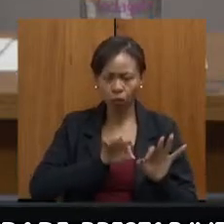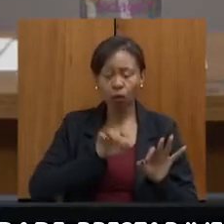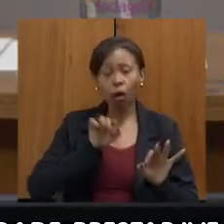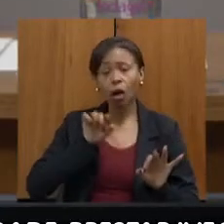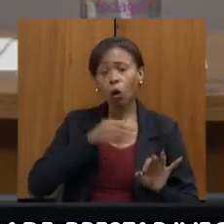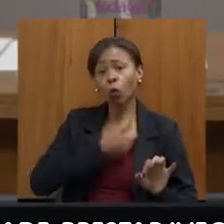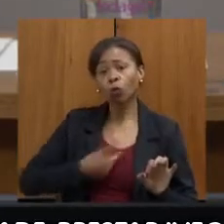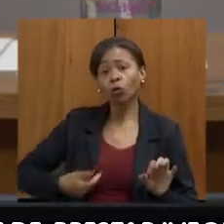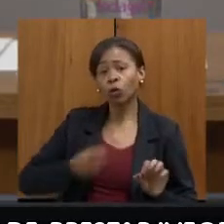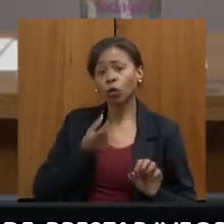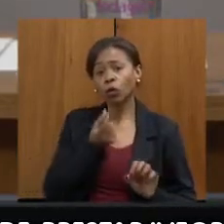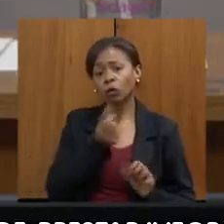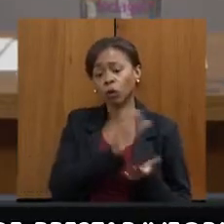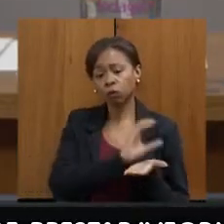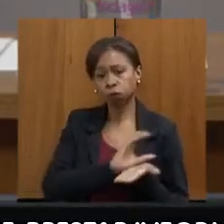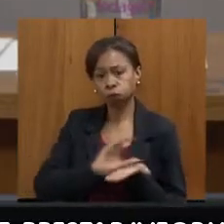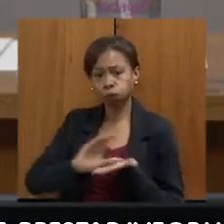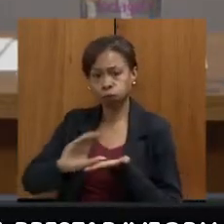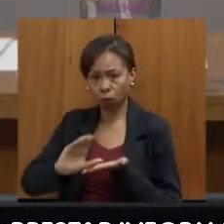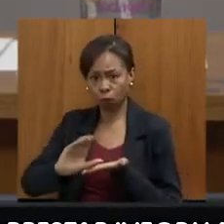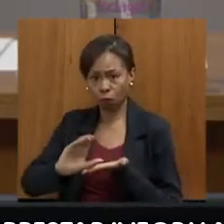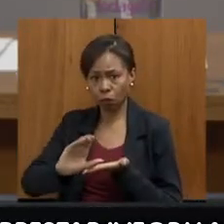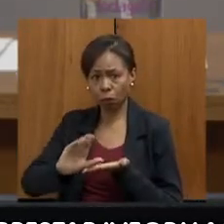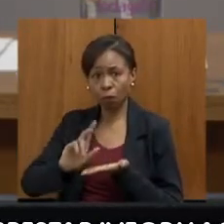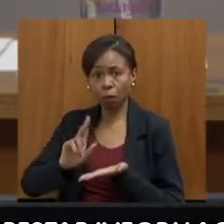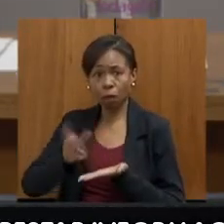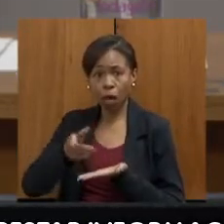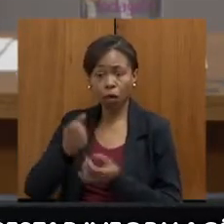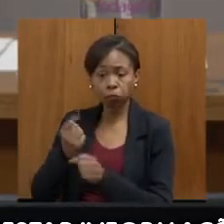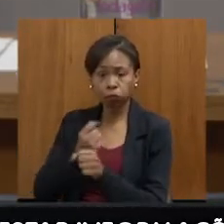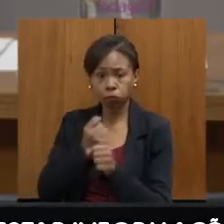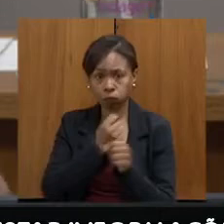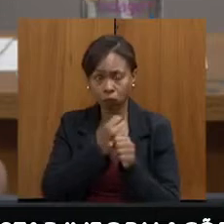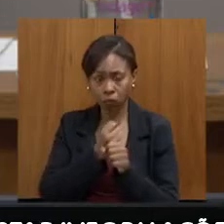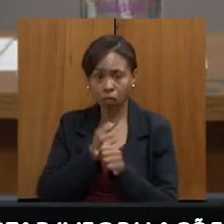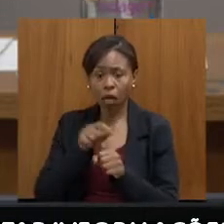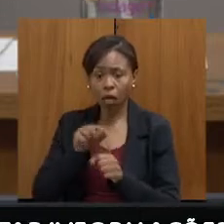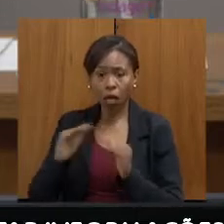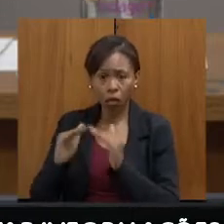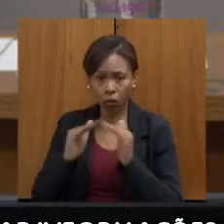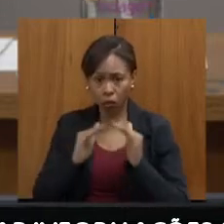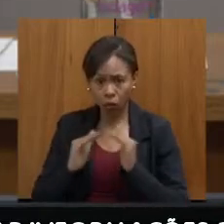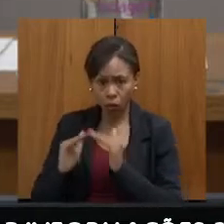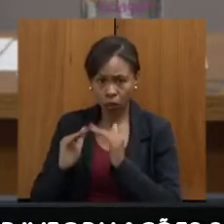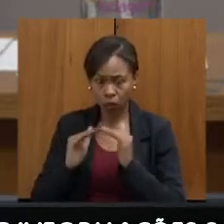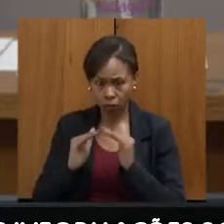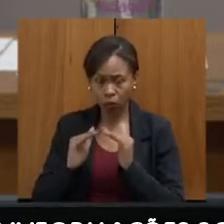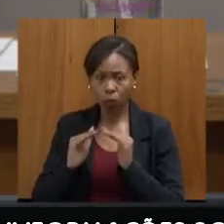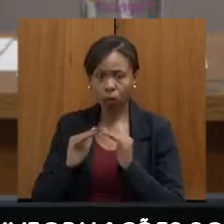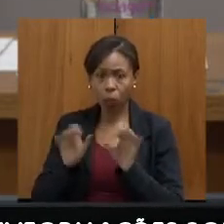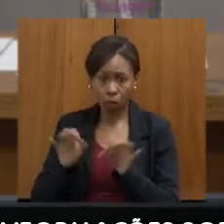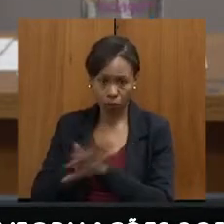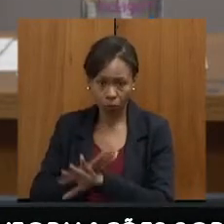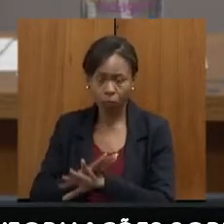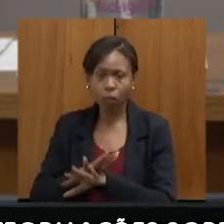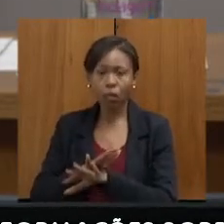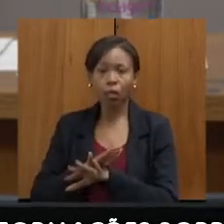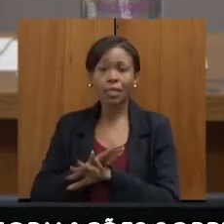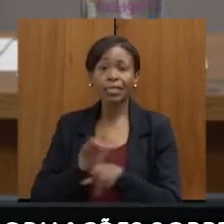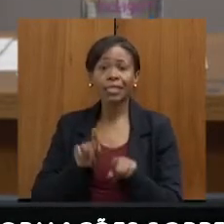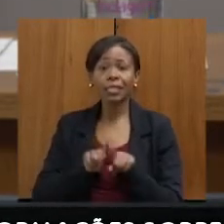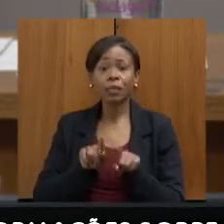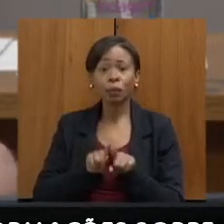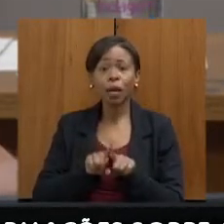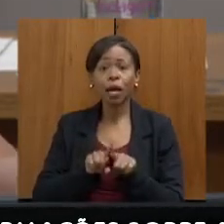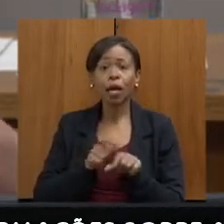concluir as desapropriações e concluir e vamos ver boa parte das